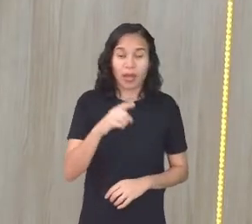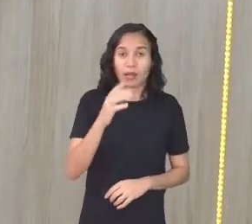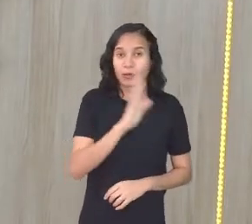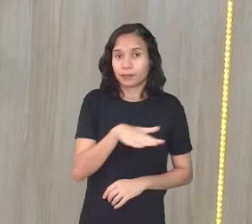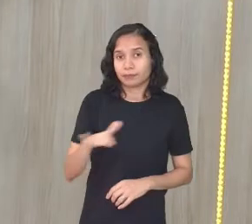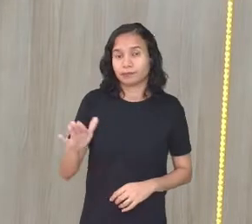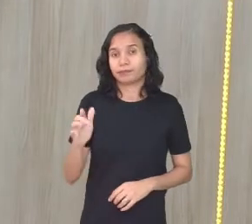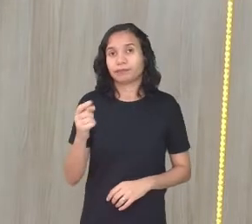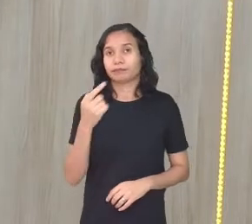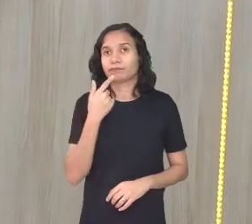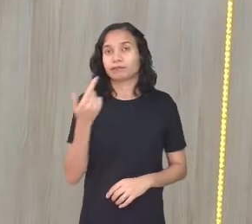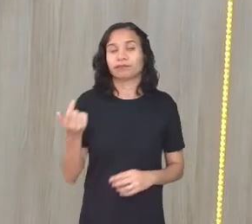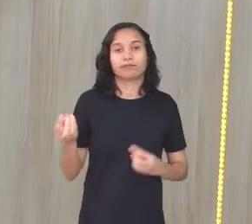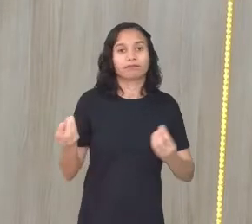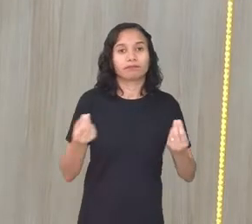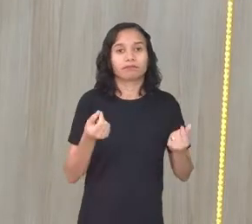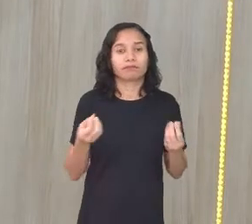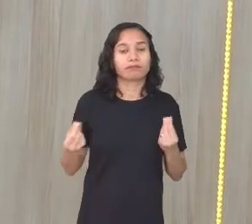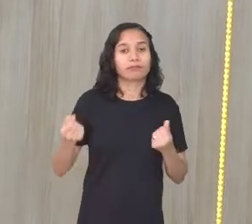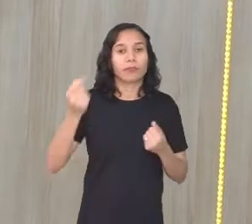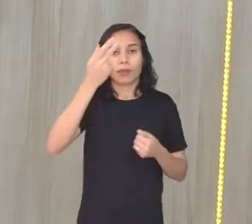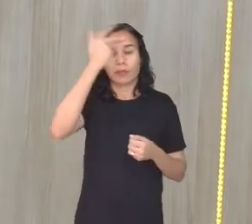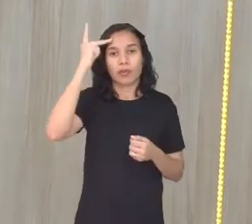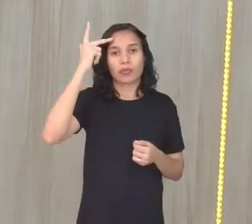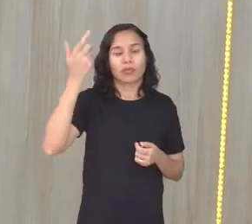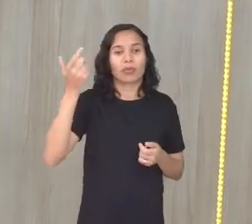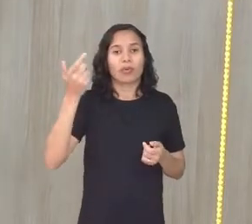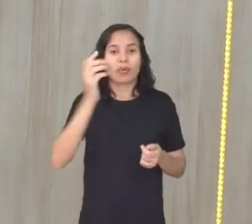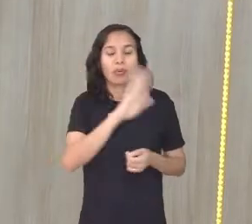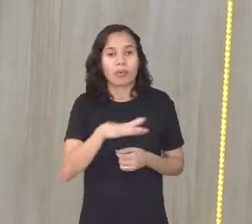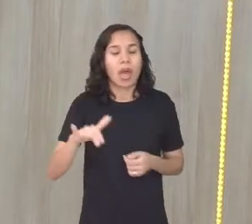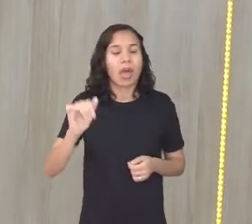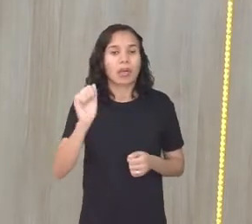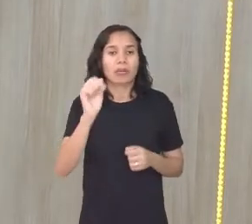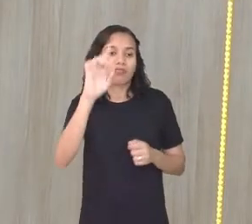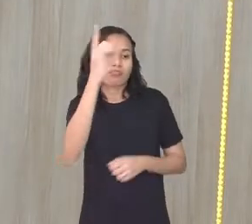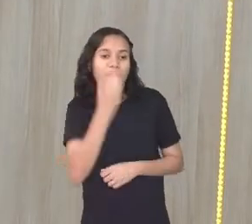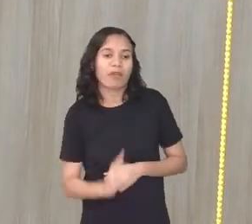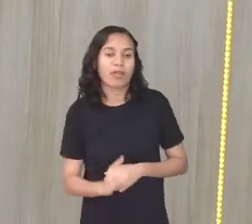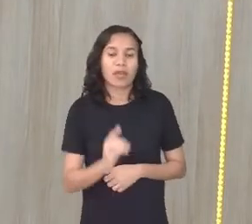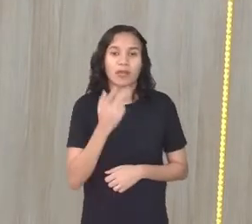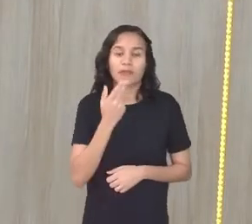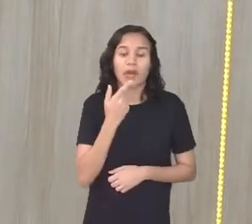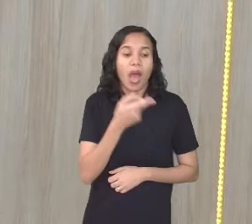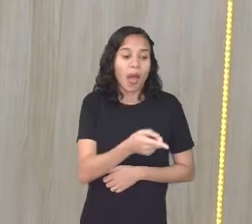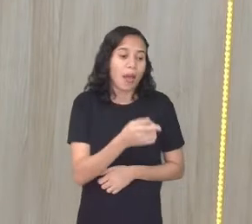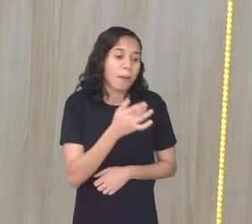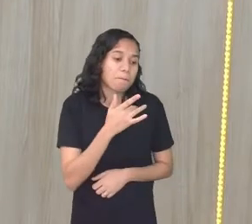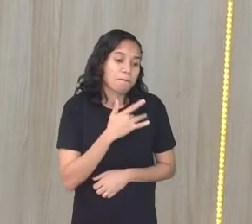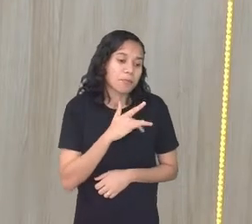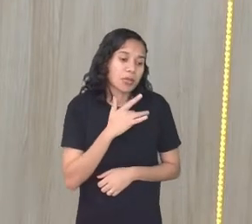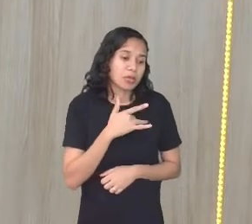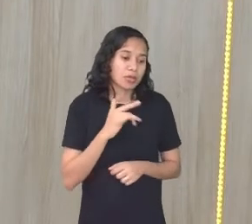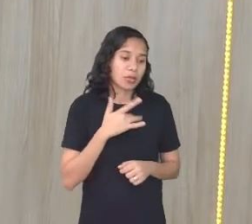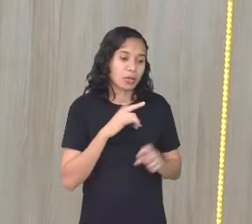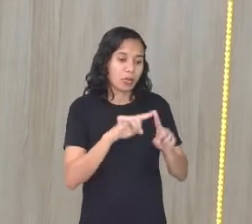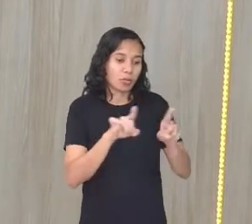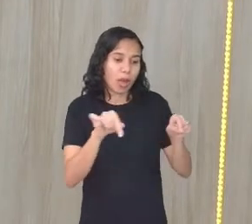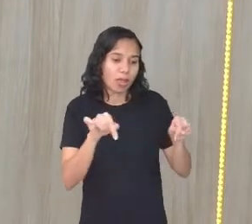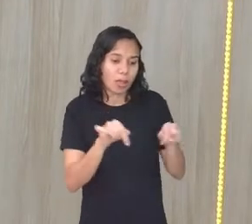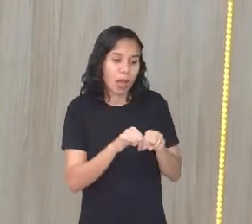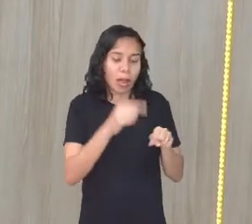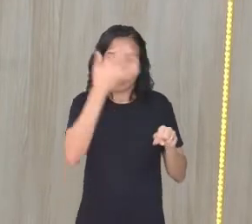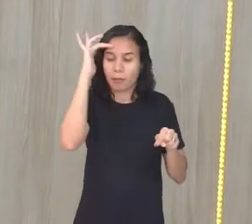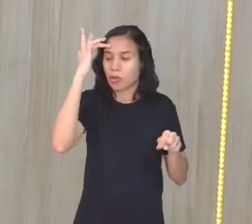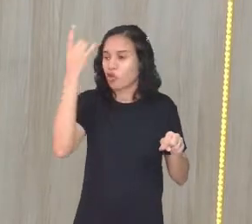aí uma pessoa com deficiência, uma criança com deficiência, eu vou colocar numa sala com outras